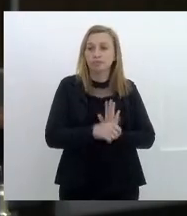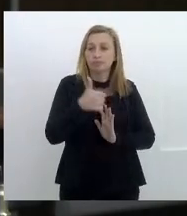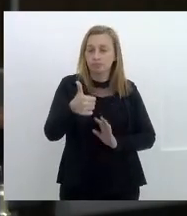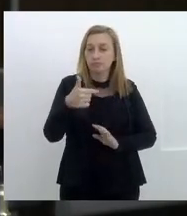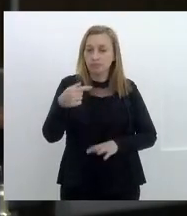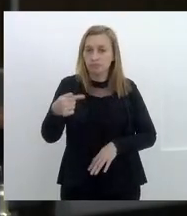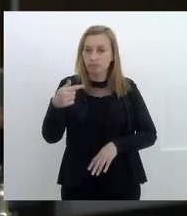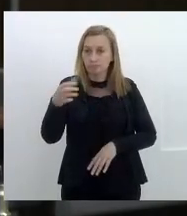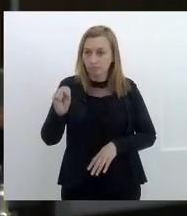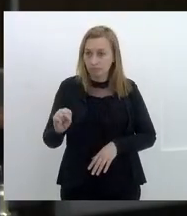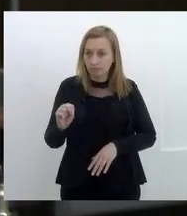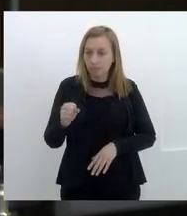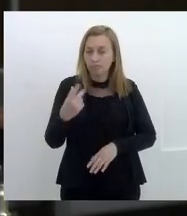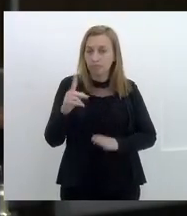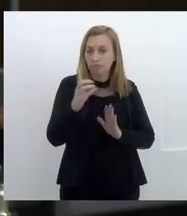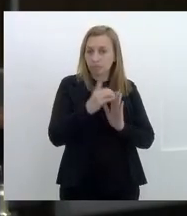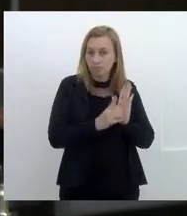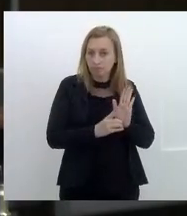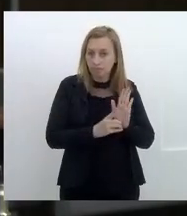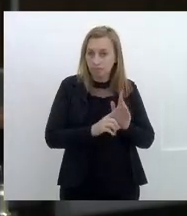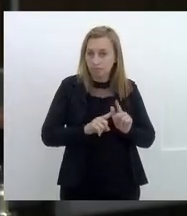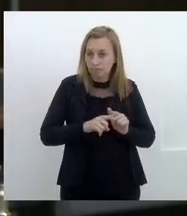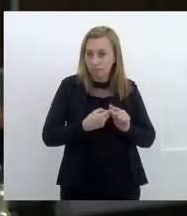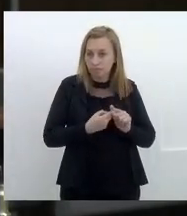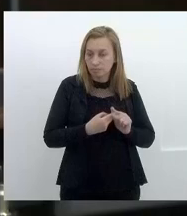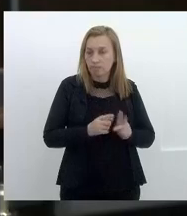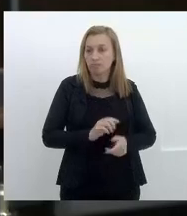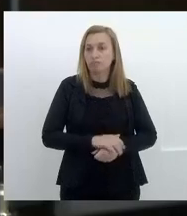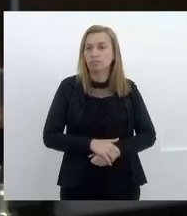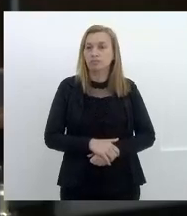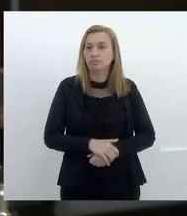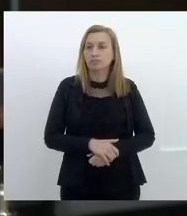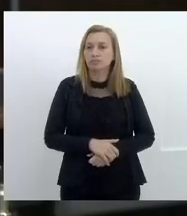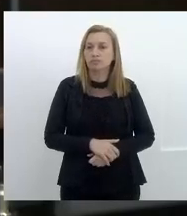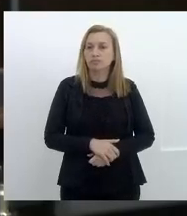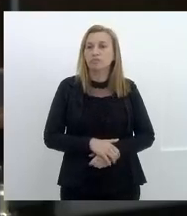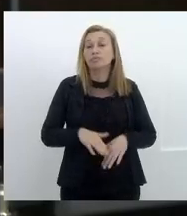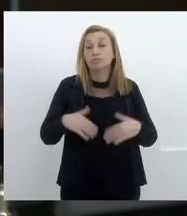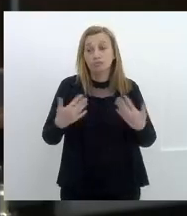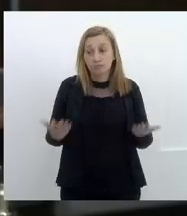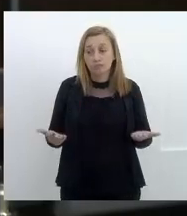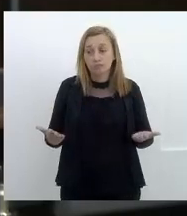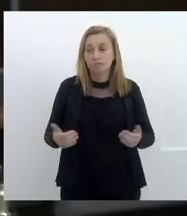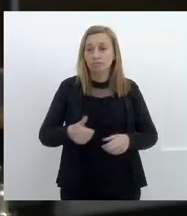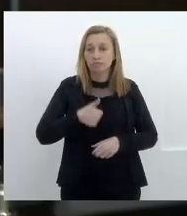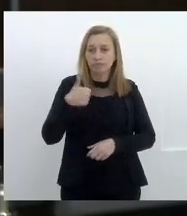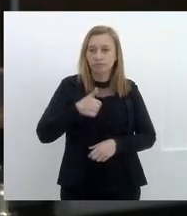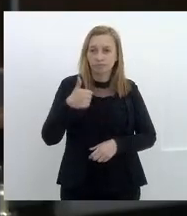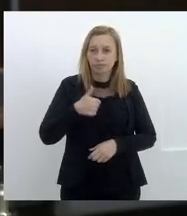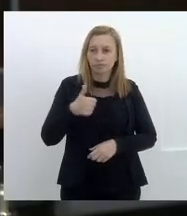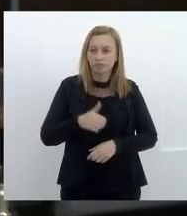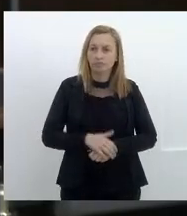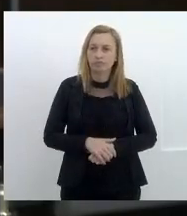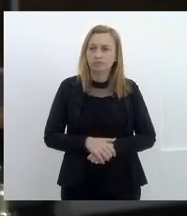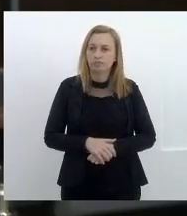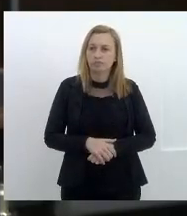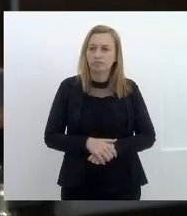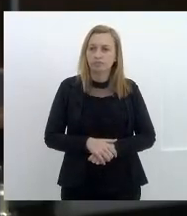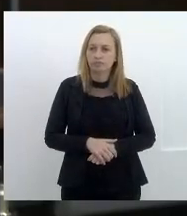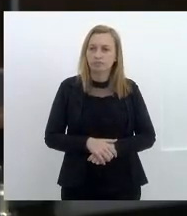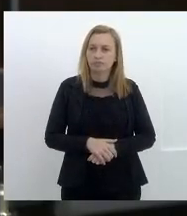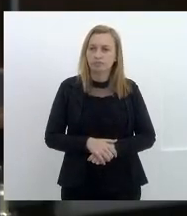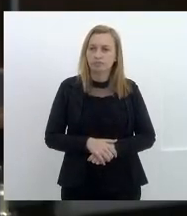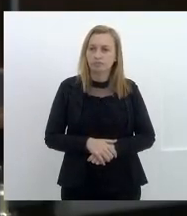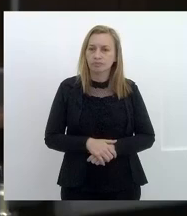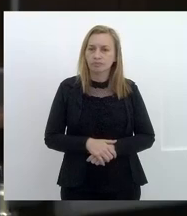178 e o seu decreto regulamentador bom então é primeiro lugar a uma vontade